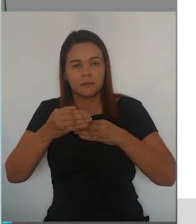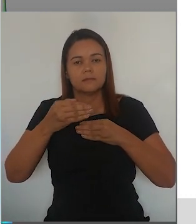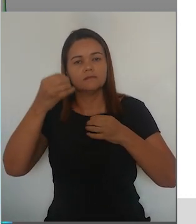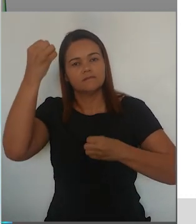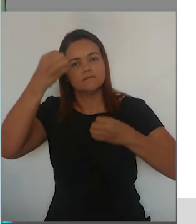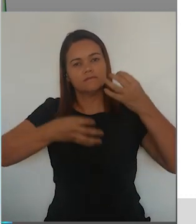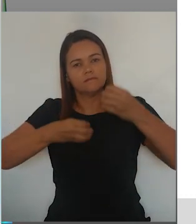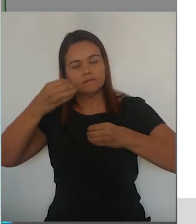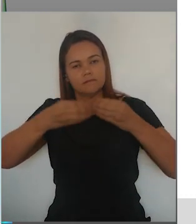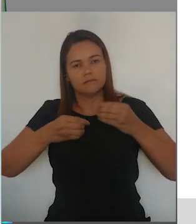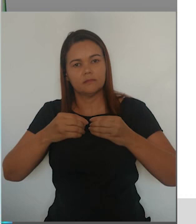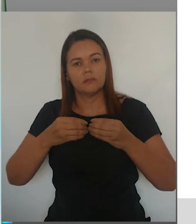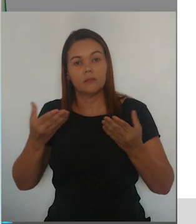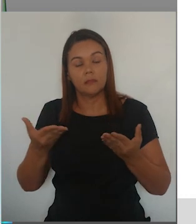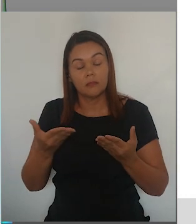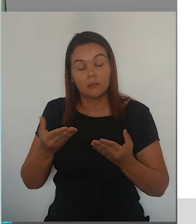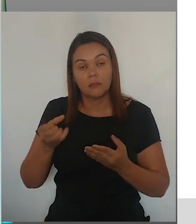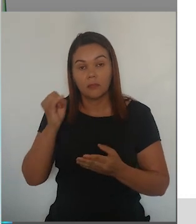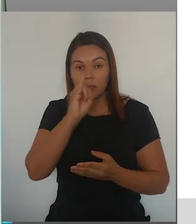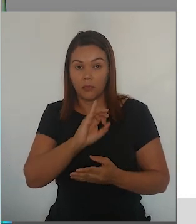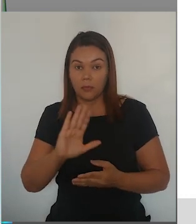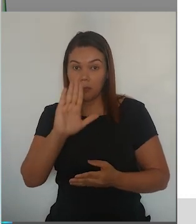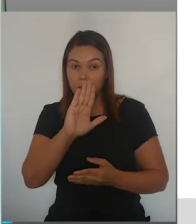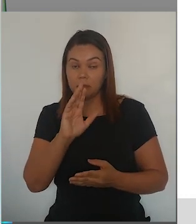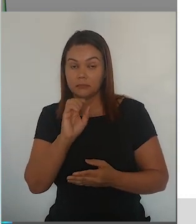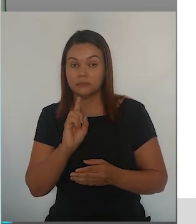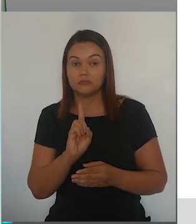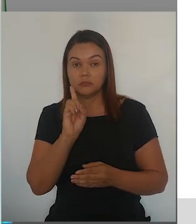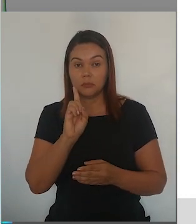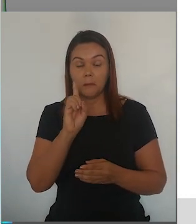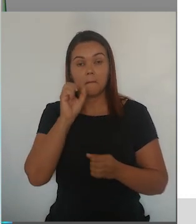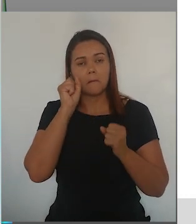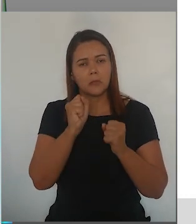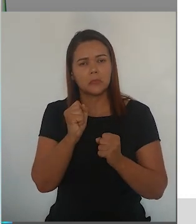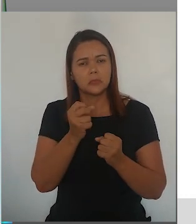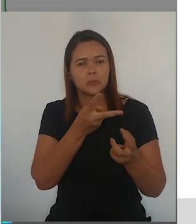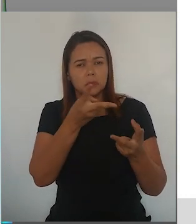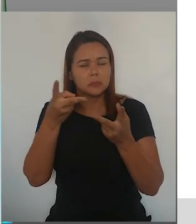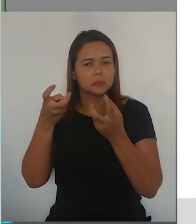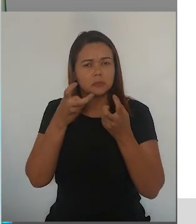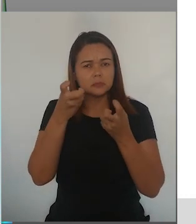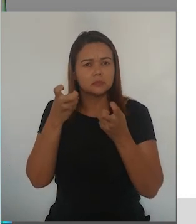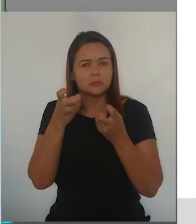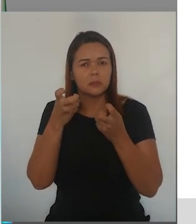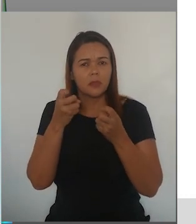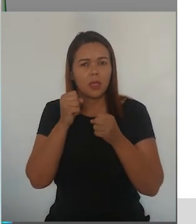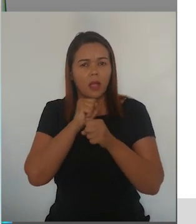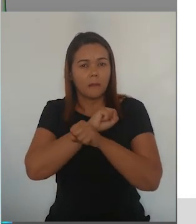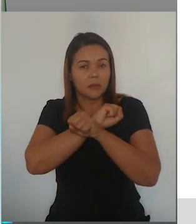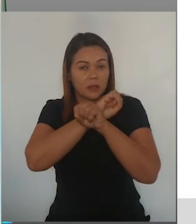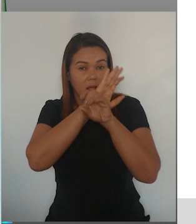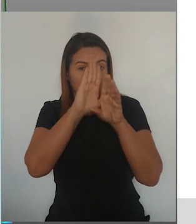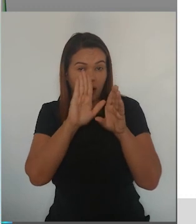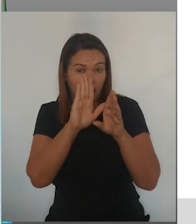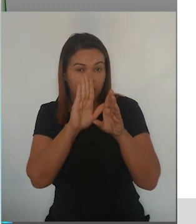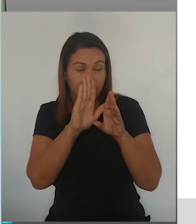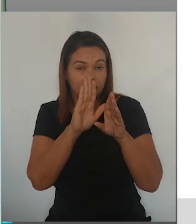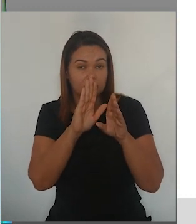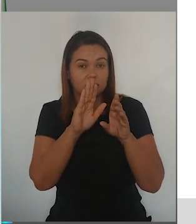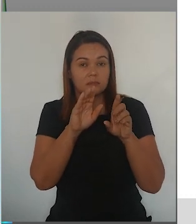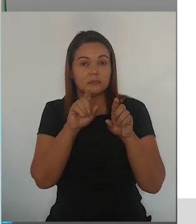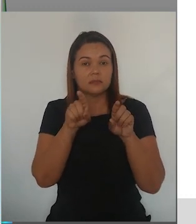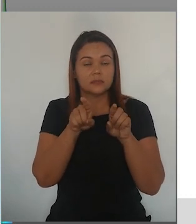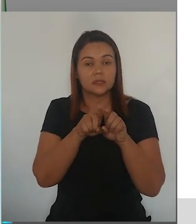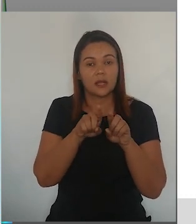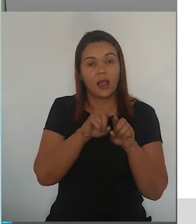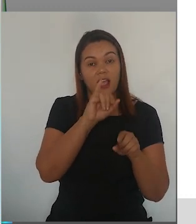será discorrido mais adiante. Por ora, na imagem, podemos visualizar, na fibra